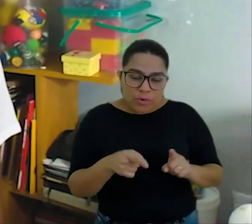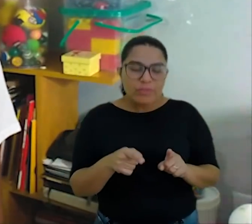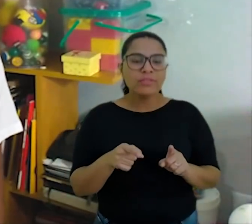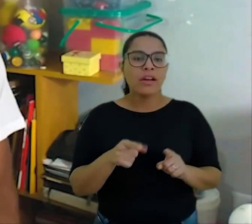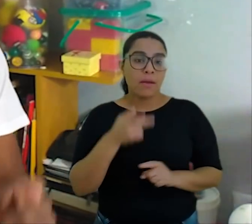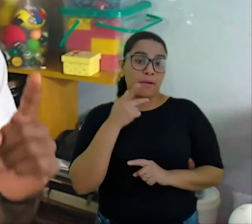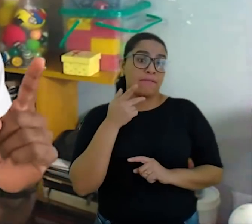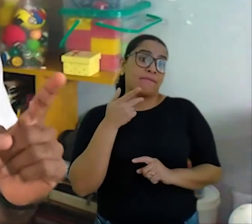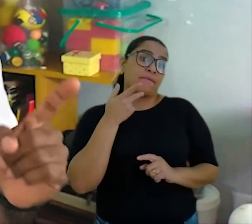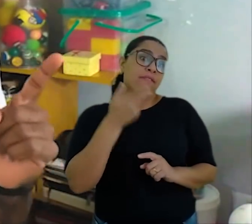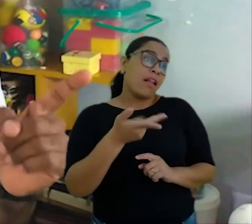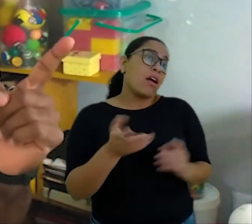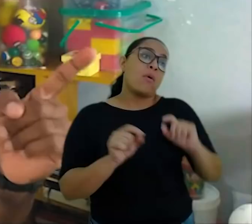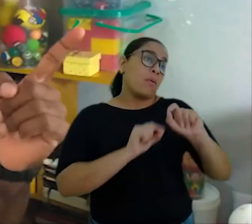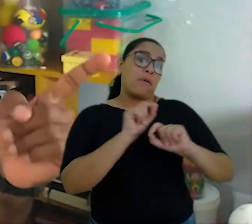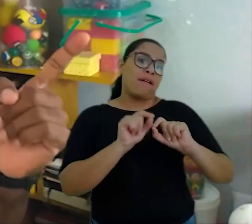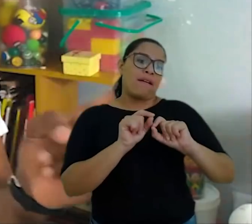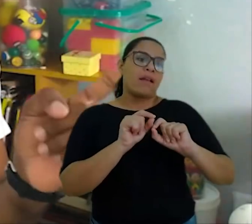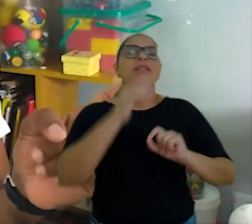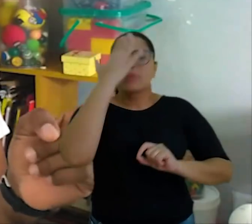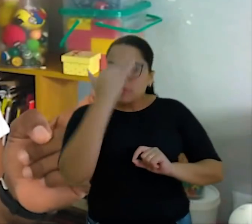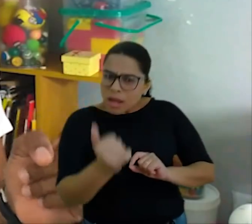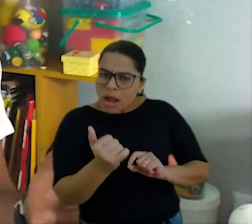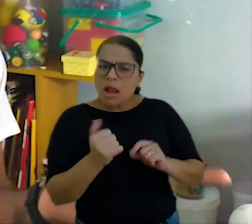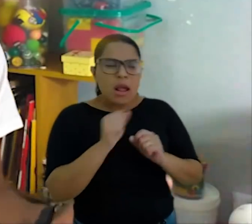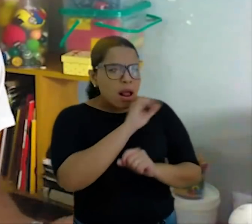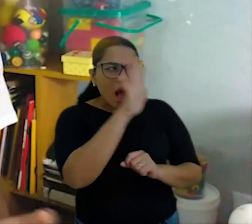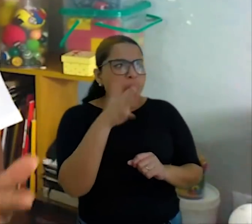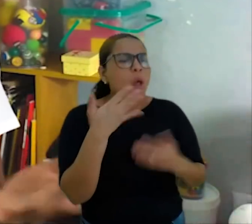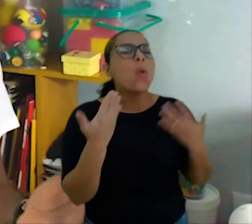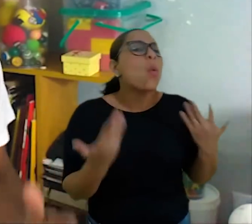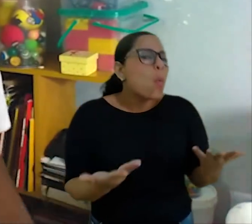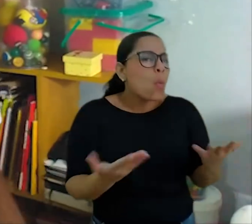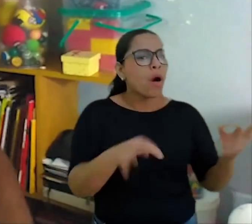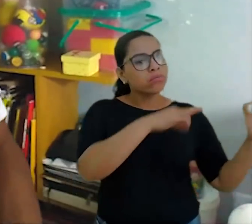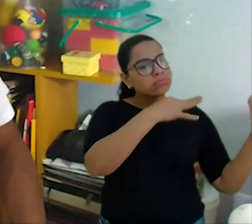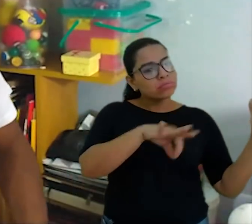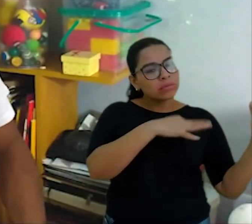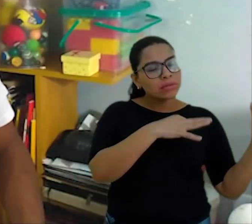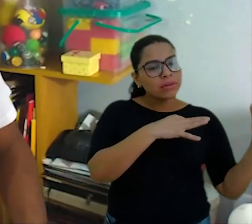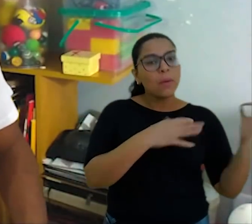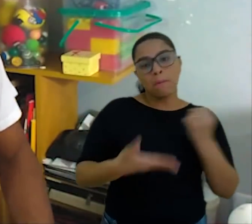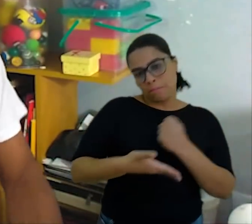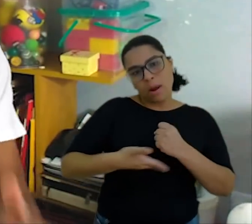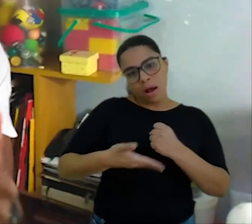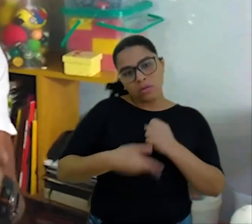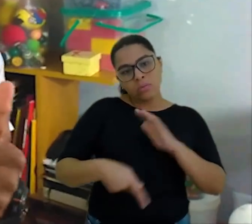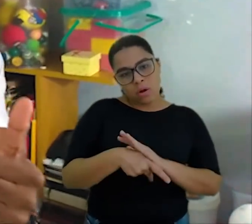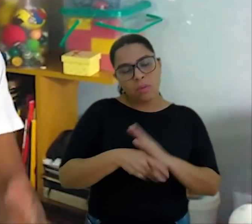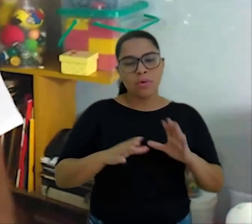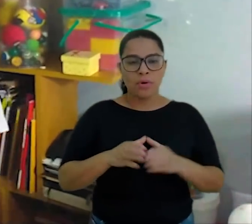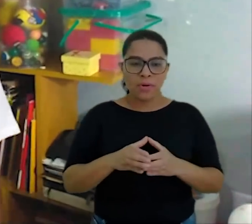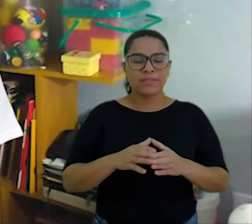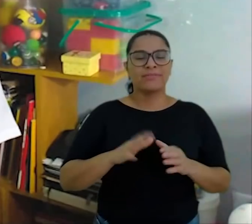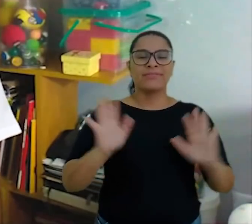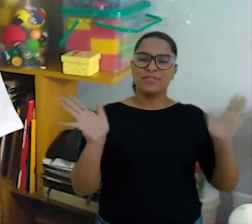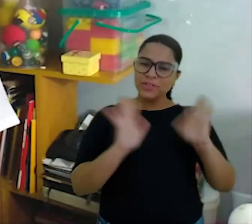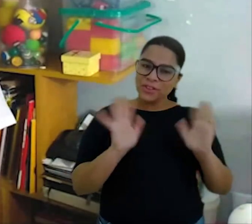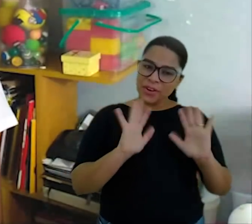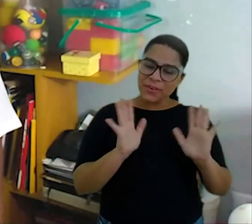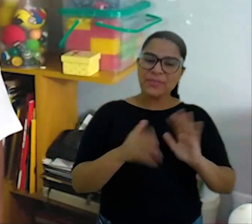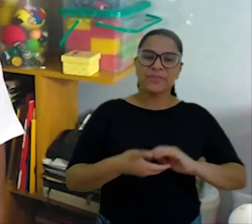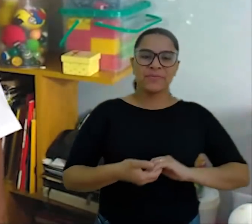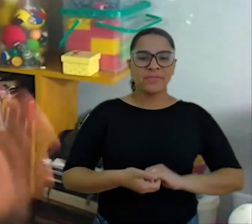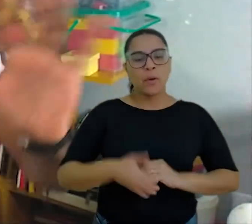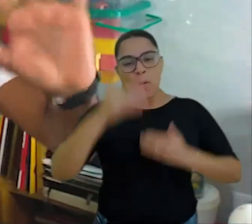poder dizer que conhece os instrumentos que estão ali, pelo menos os instrumentos básicos de uma banda. Obrigado, por hoje é só.